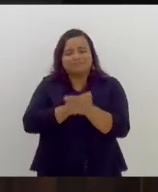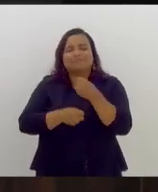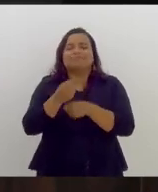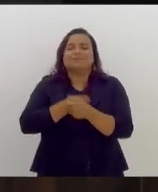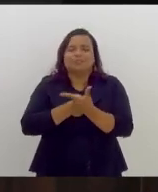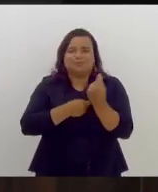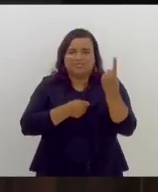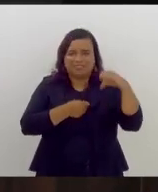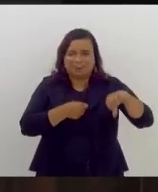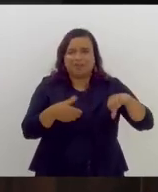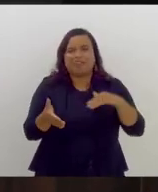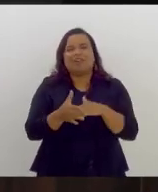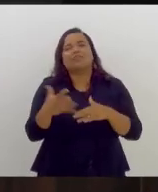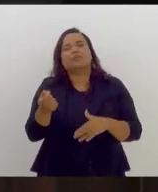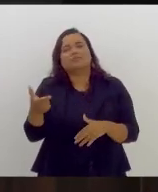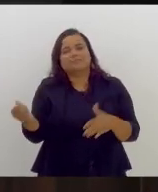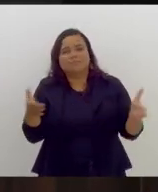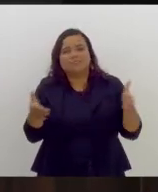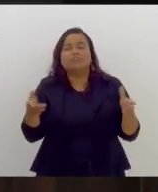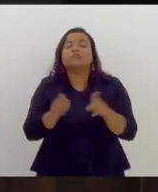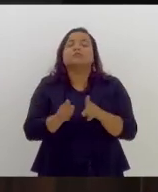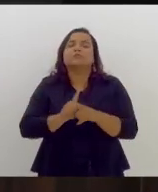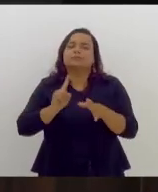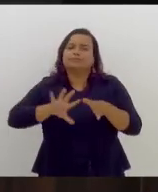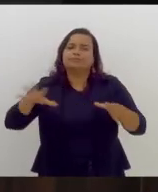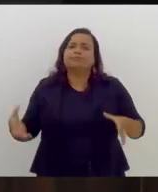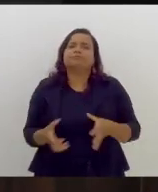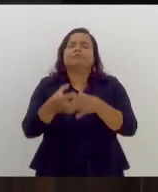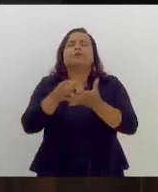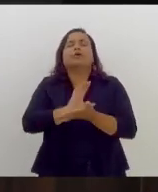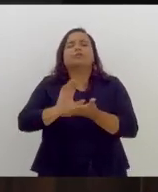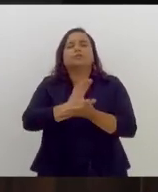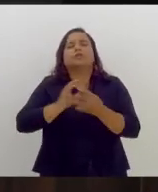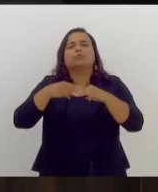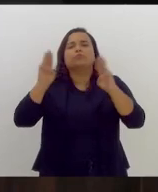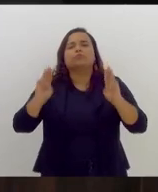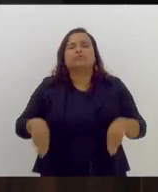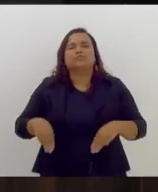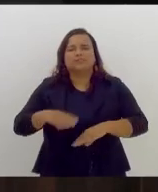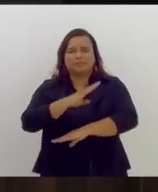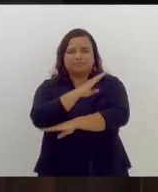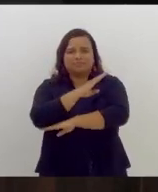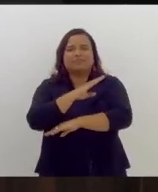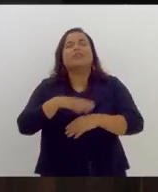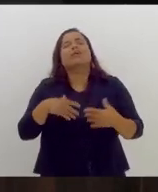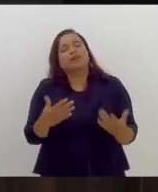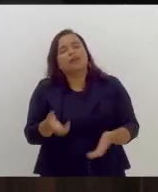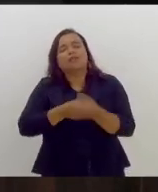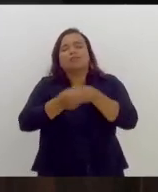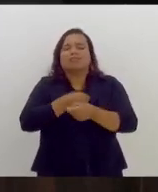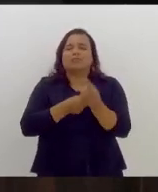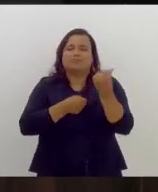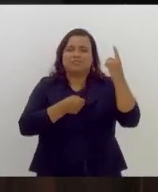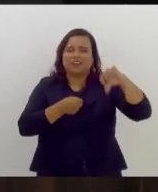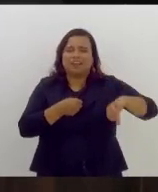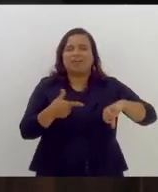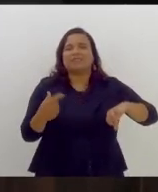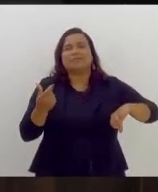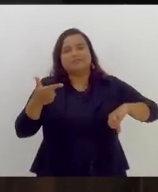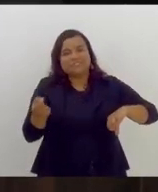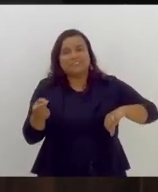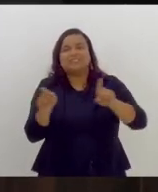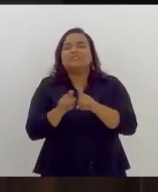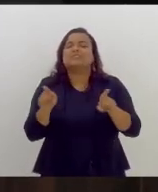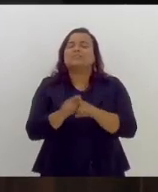a 2020, membro do Conselho do Museu da Manhã, 2019 e 2020, membro